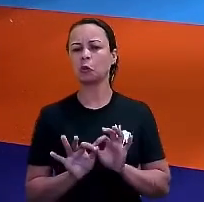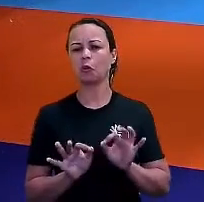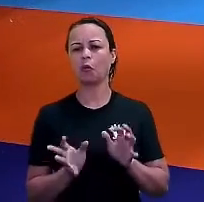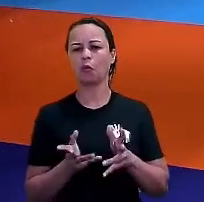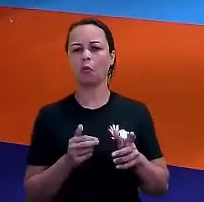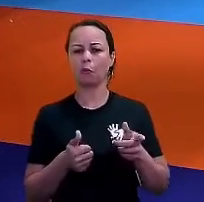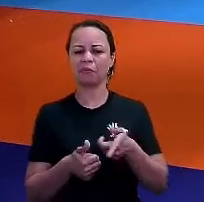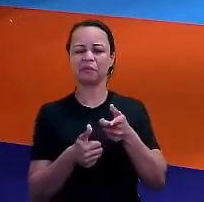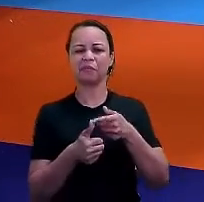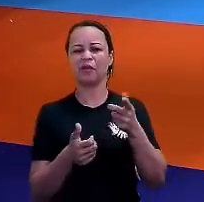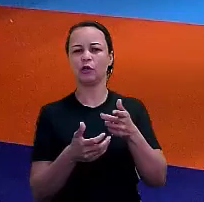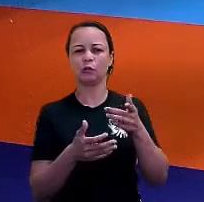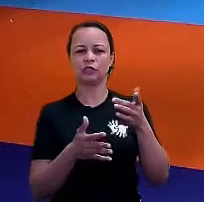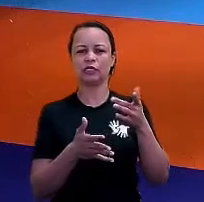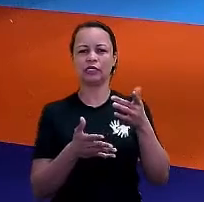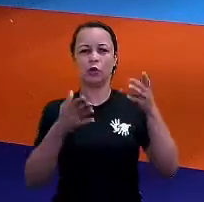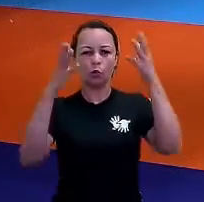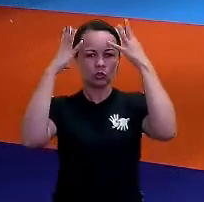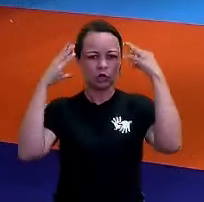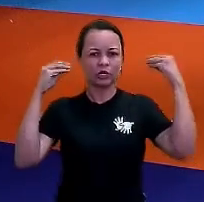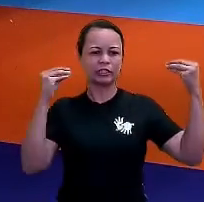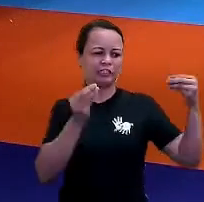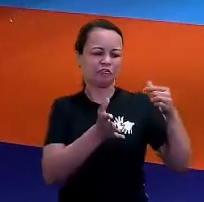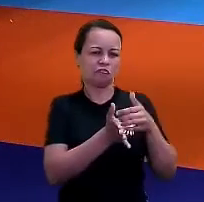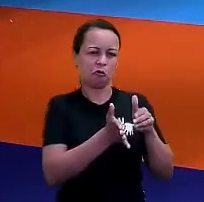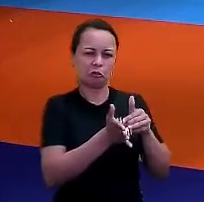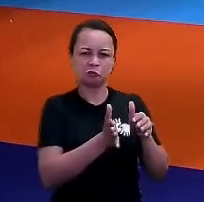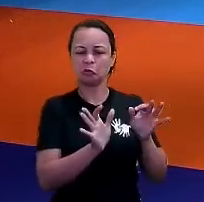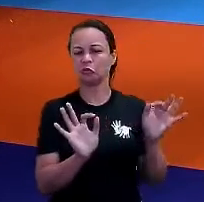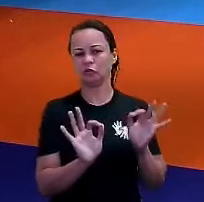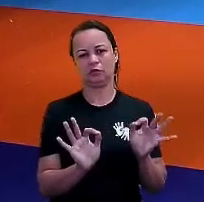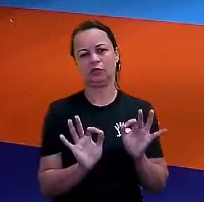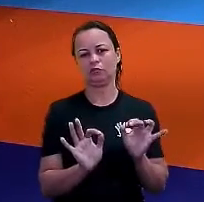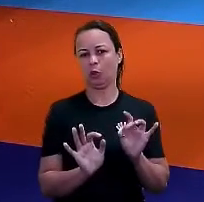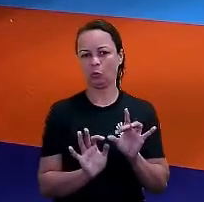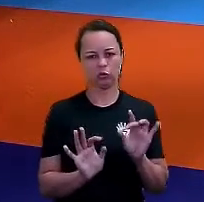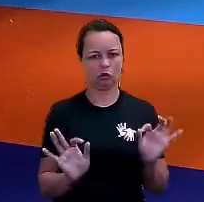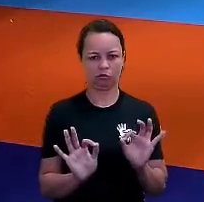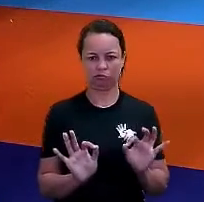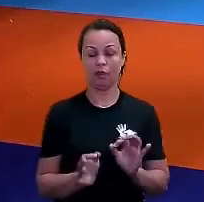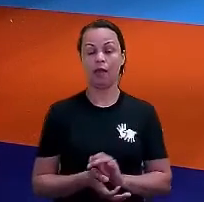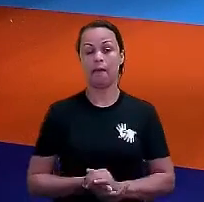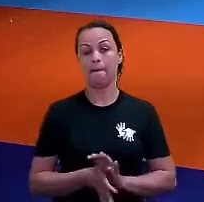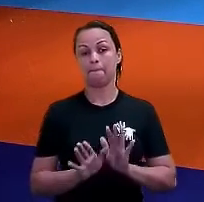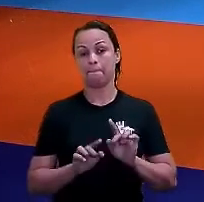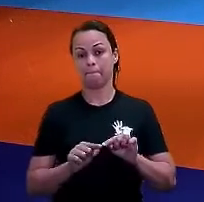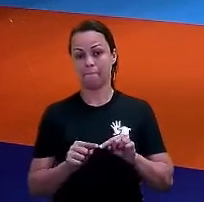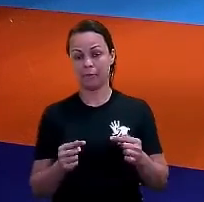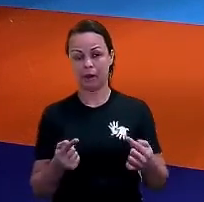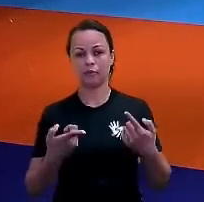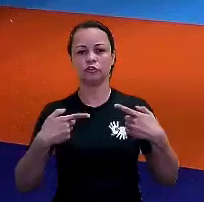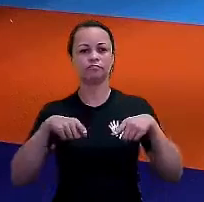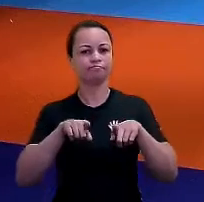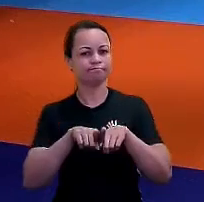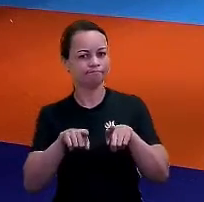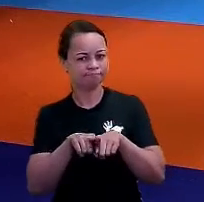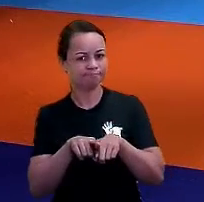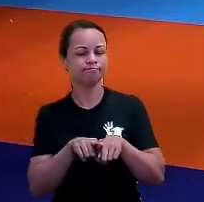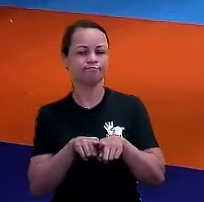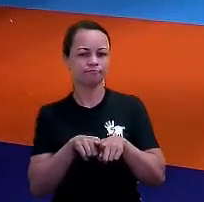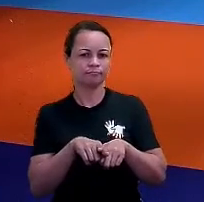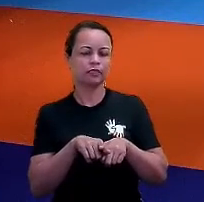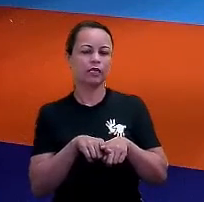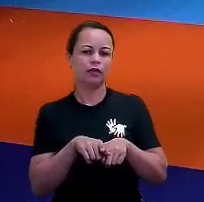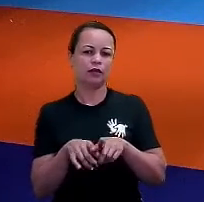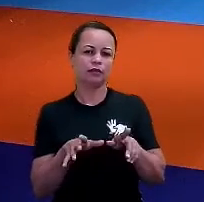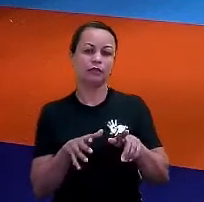lugar onde os holandeses foram derrotados, não apenas, mas também ser